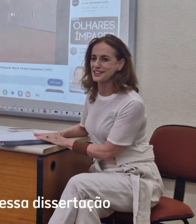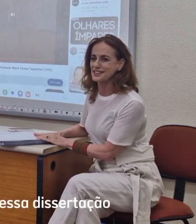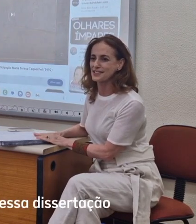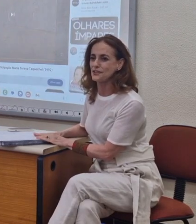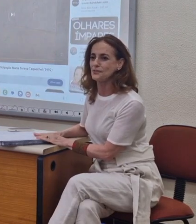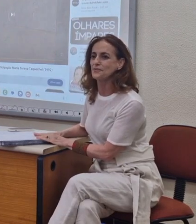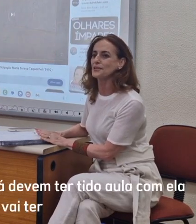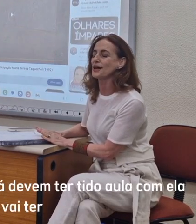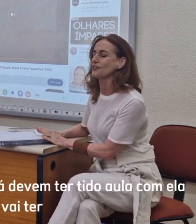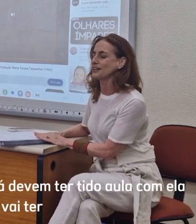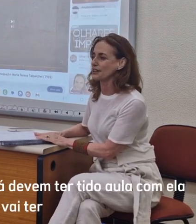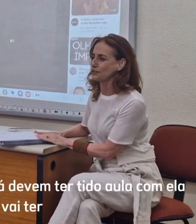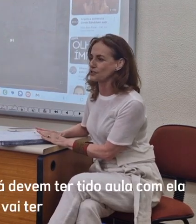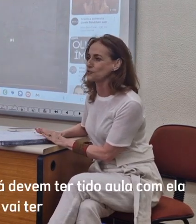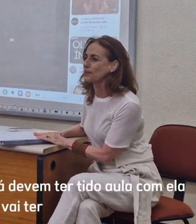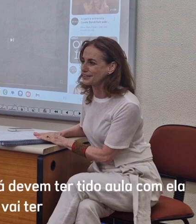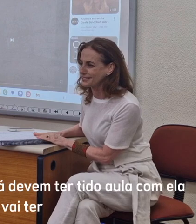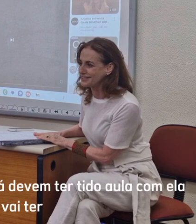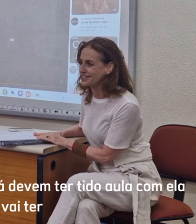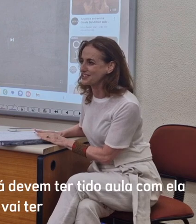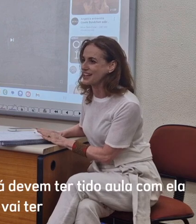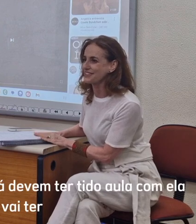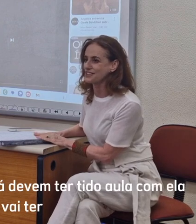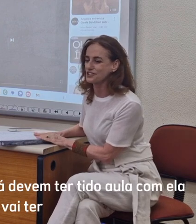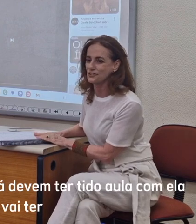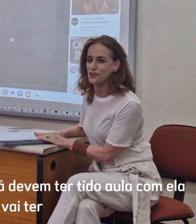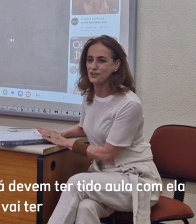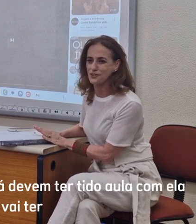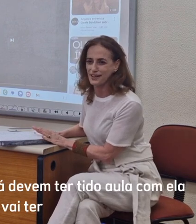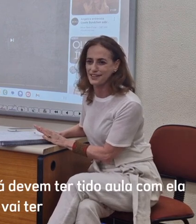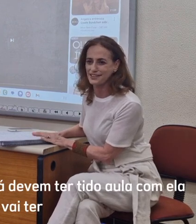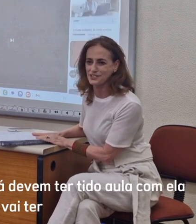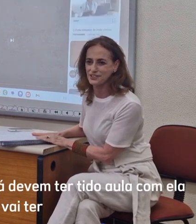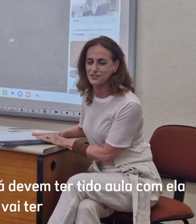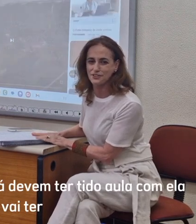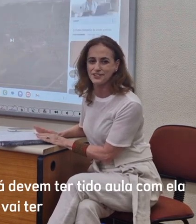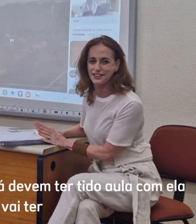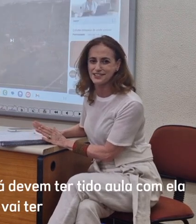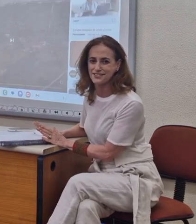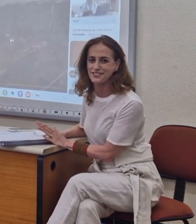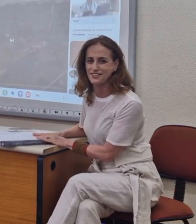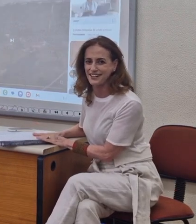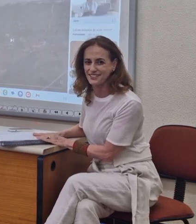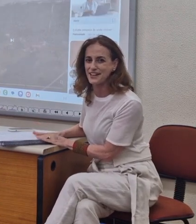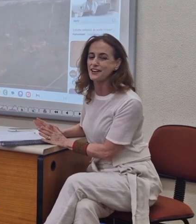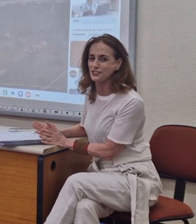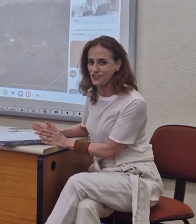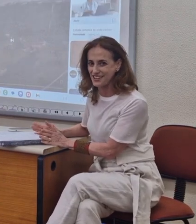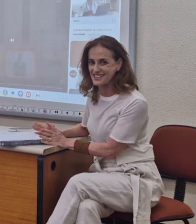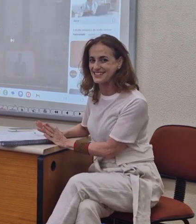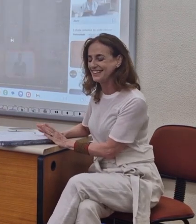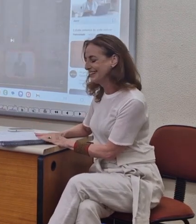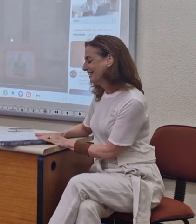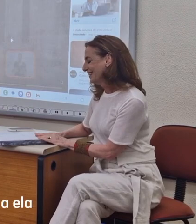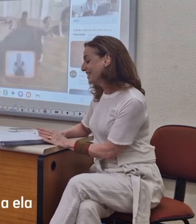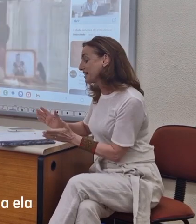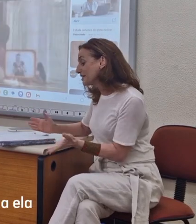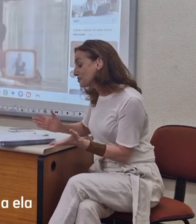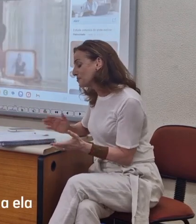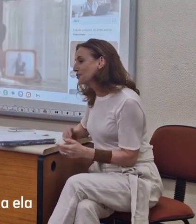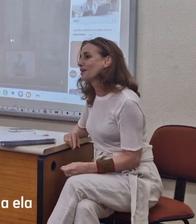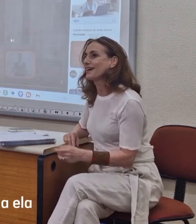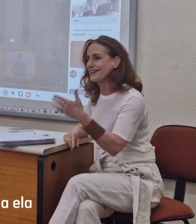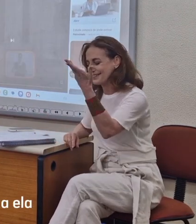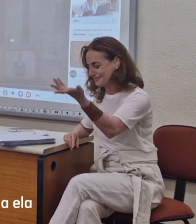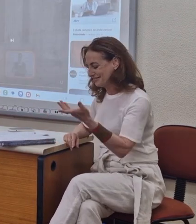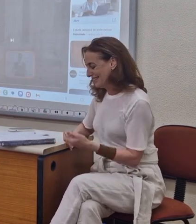essa dissertação. E a orientadora é a Joana. Vocês já devem ter tido aula com ela. Quer dizer que tem bom senso e fé, maravilhosa. E